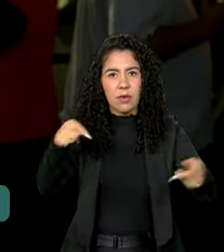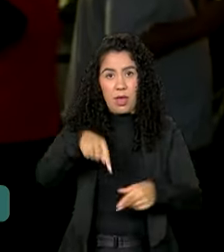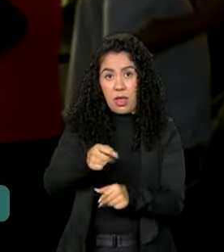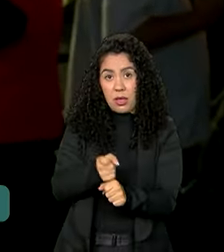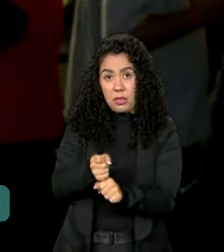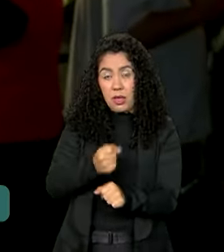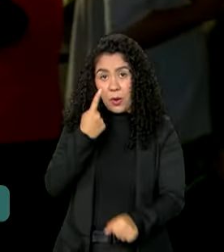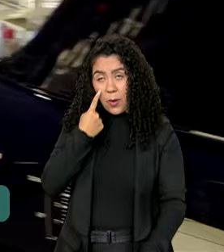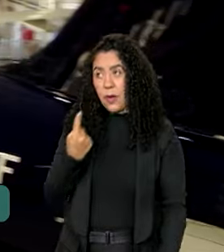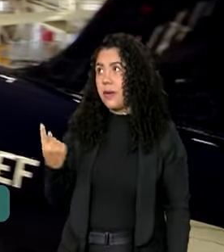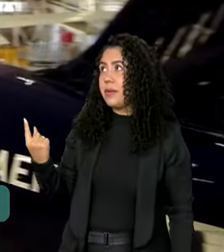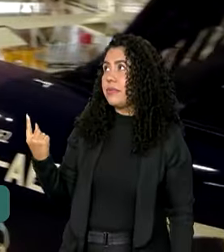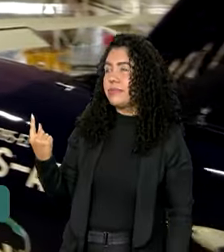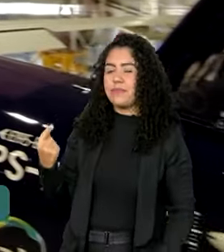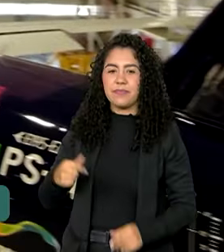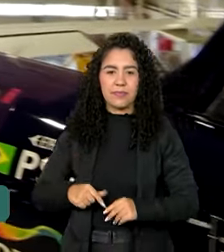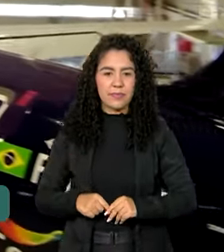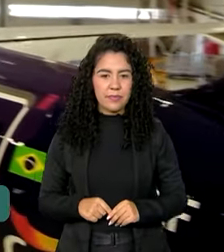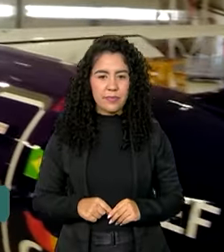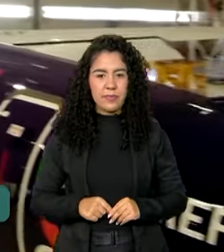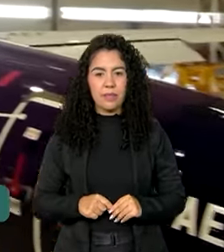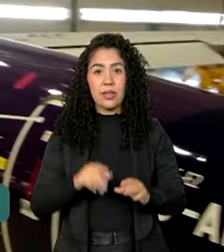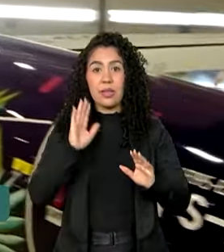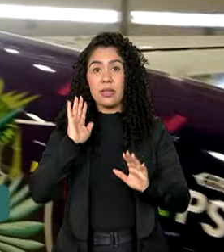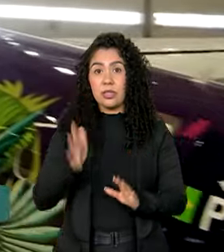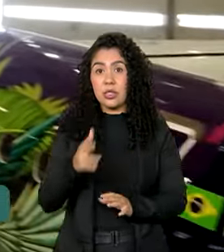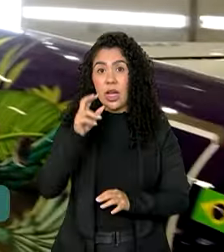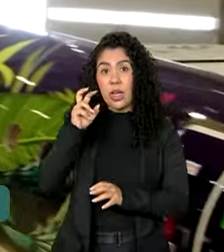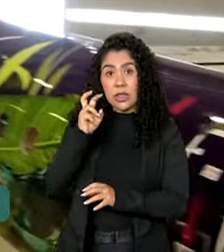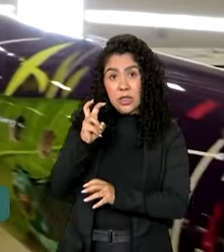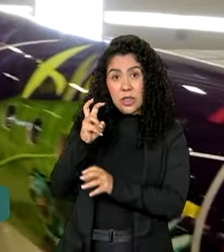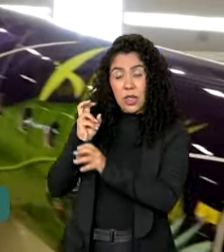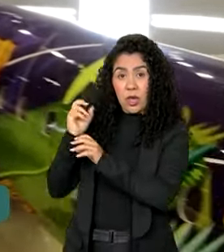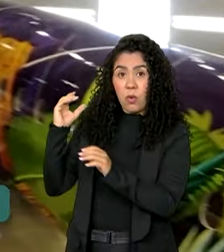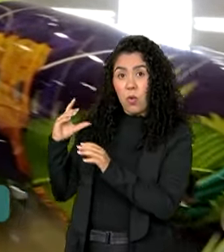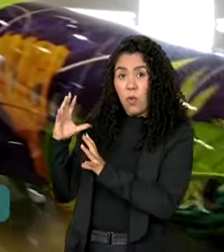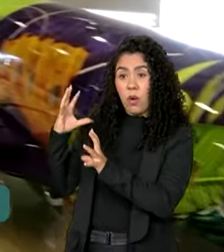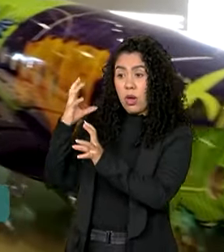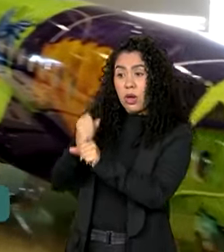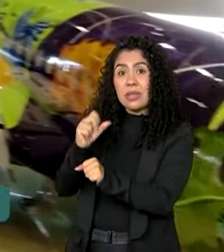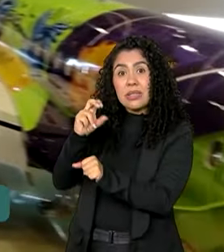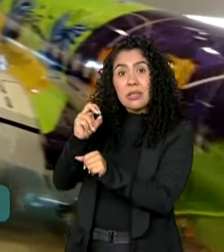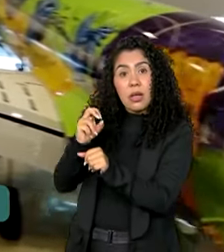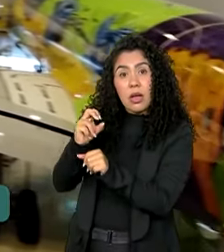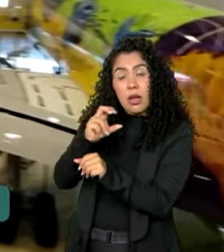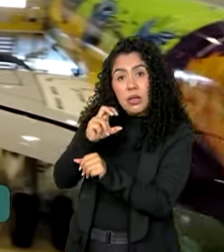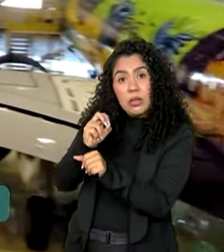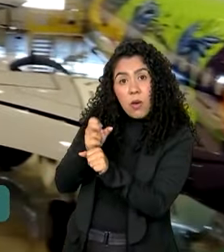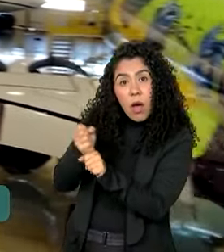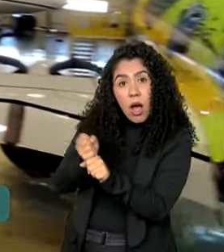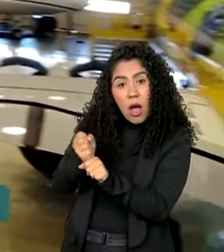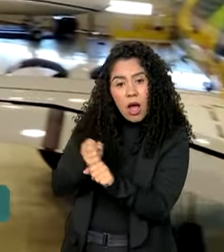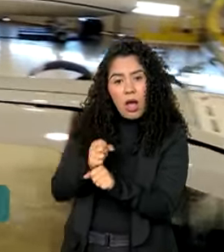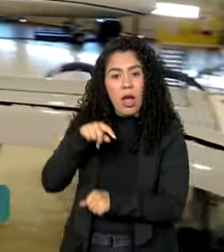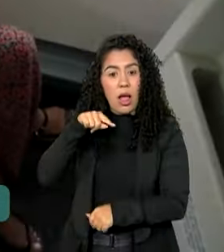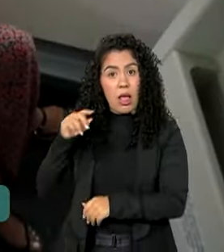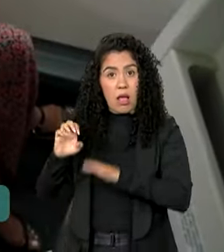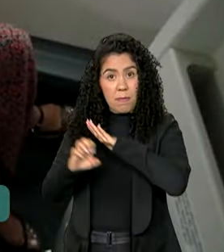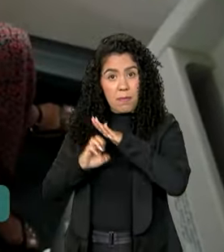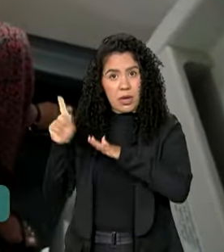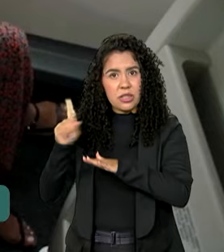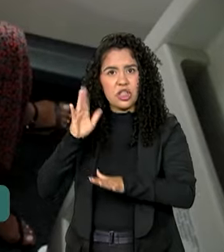Vamos ver. Em cinco décadas, a Embraer produziu mais de 8 mil aeronaves.